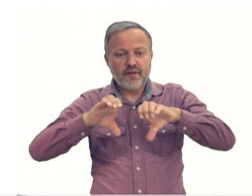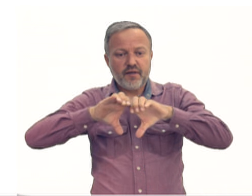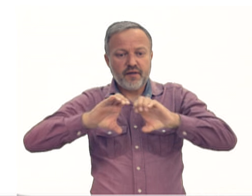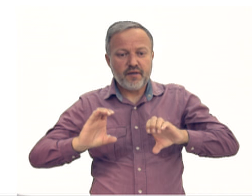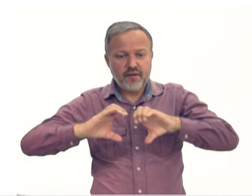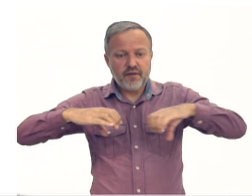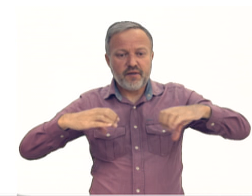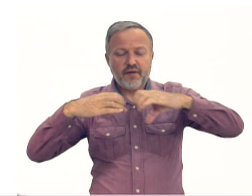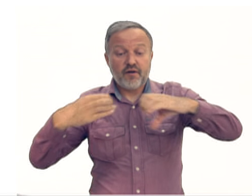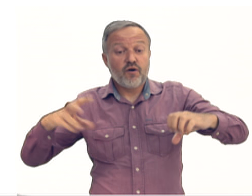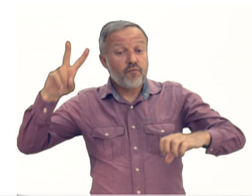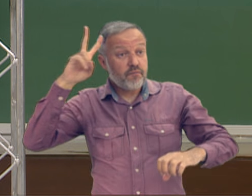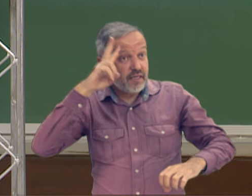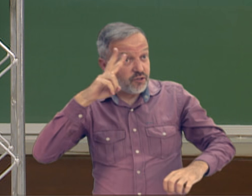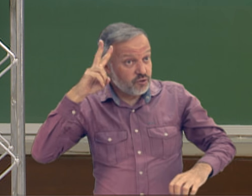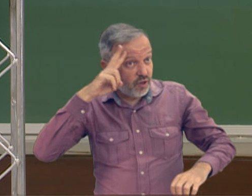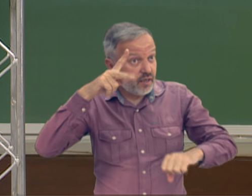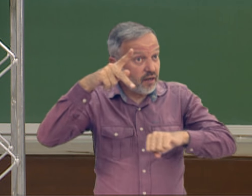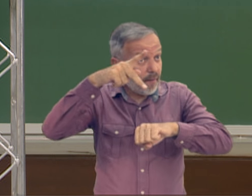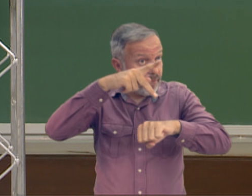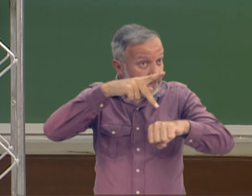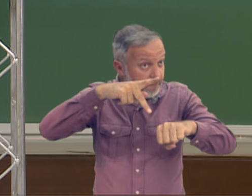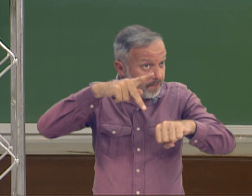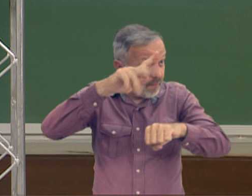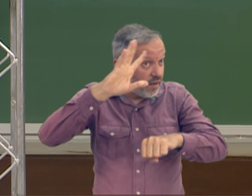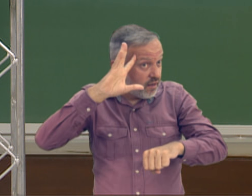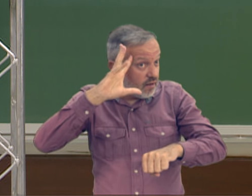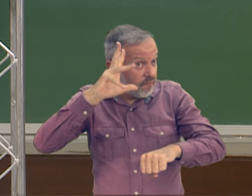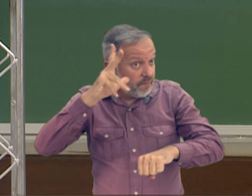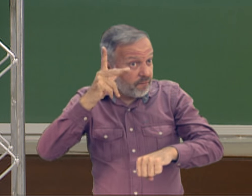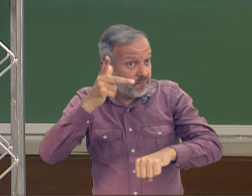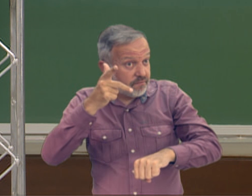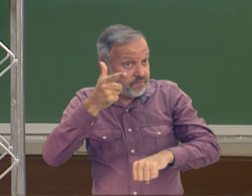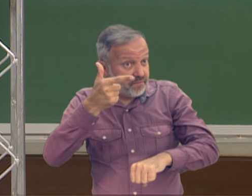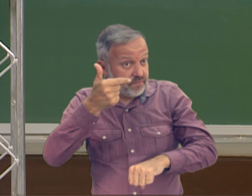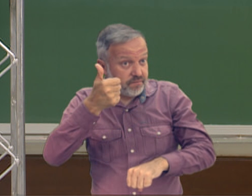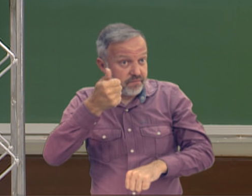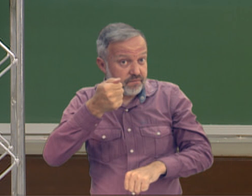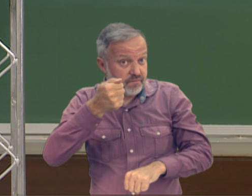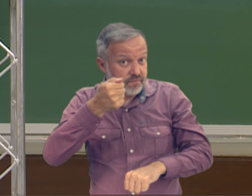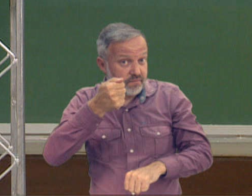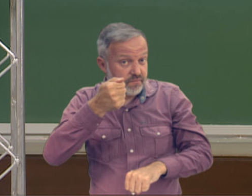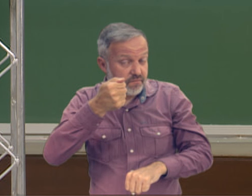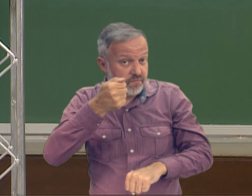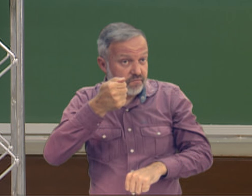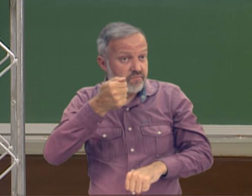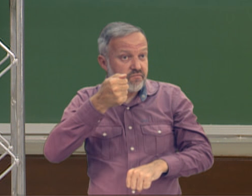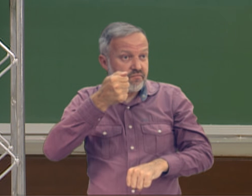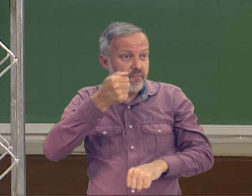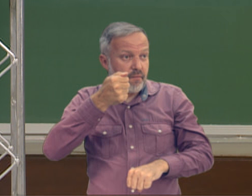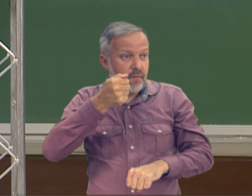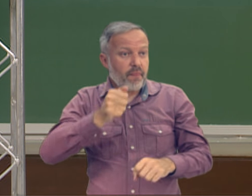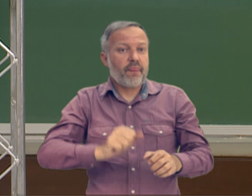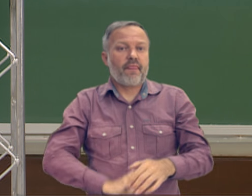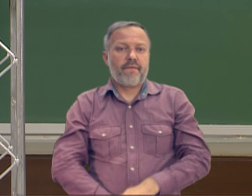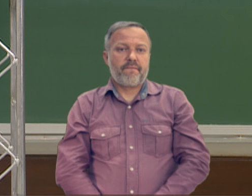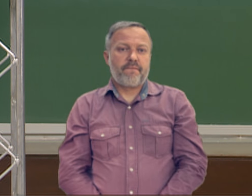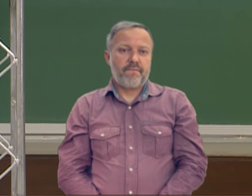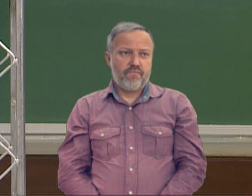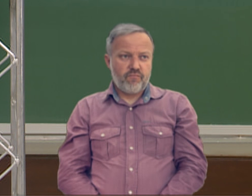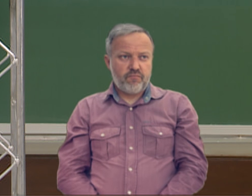mito afro-brasileiro. Eu vou ler um resumo na página 103 e 104 do livro, tem ele completo,